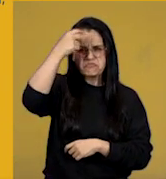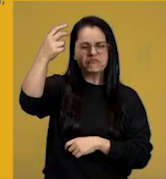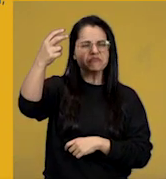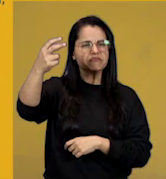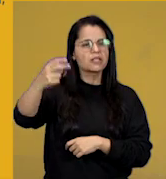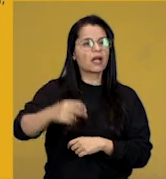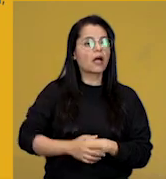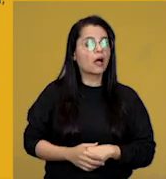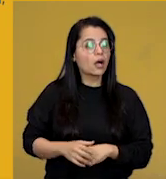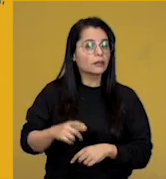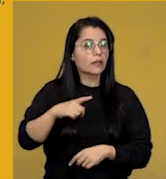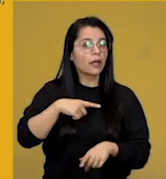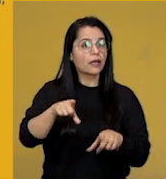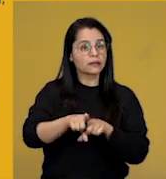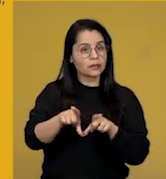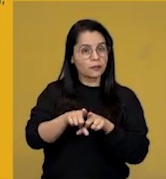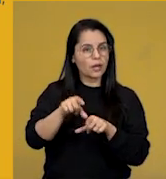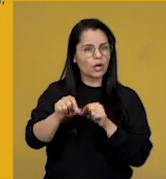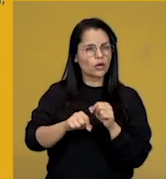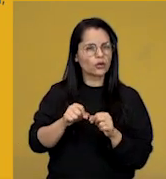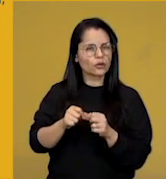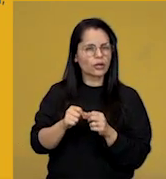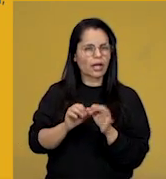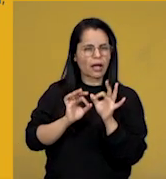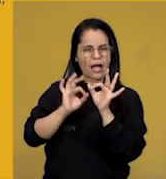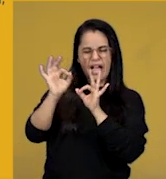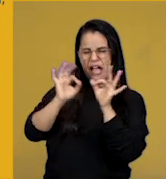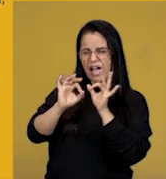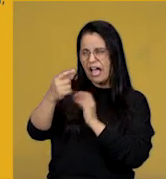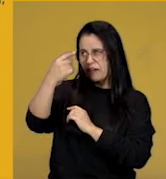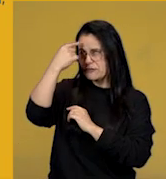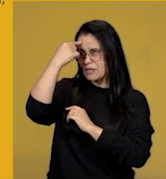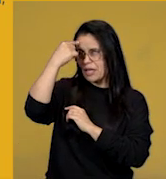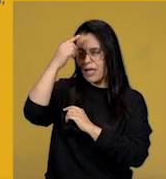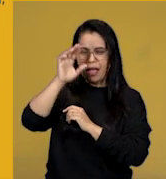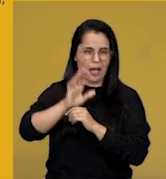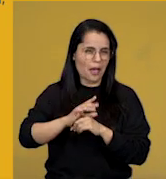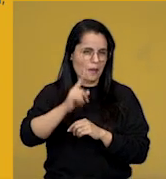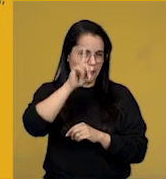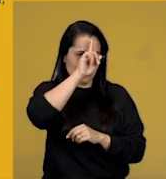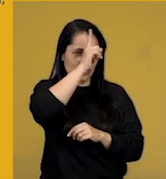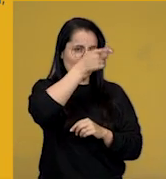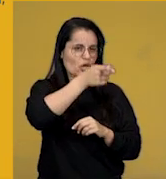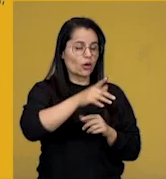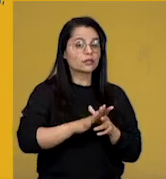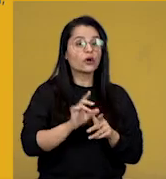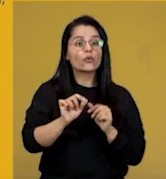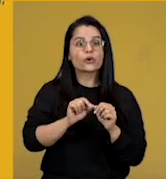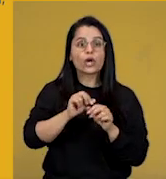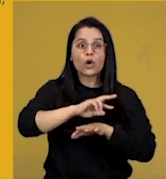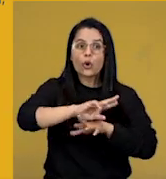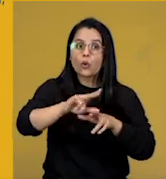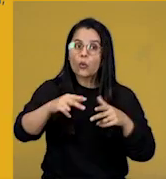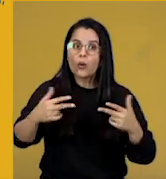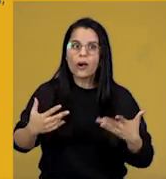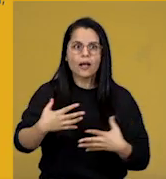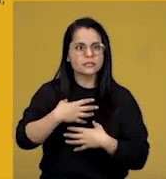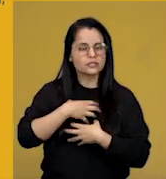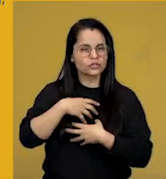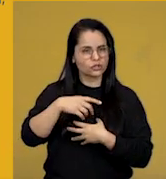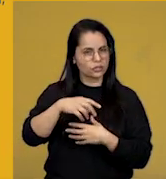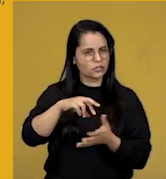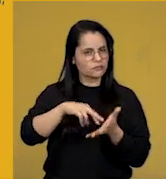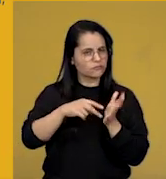né? Nós temos aquele de capricho, fez tudo da cabeça dele. Então, olha quantos sentidos tem a palavra